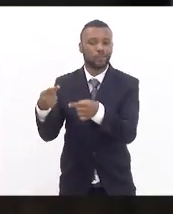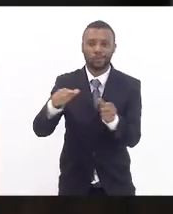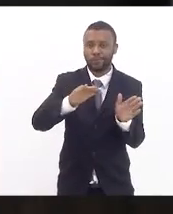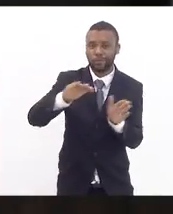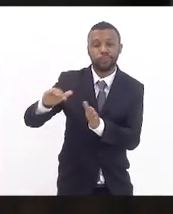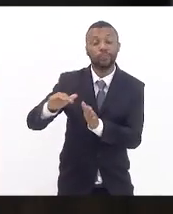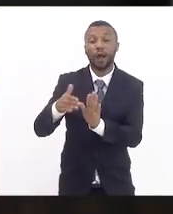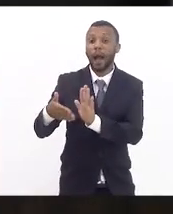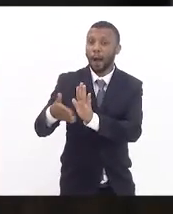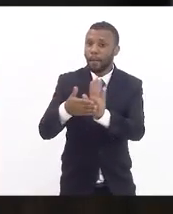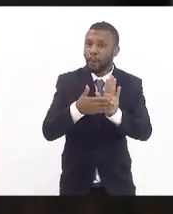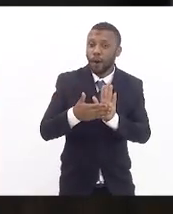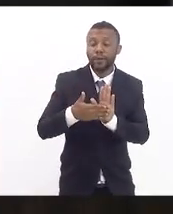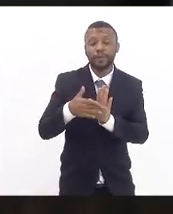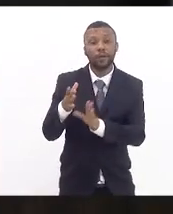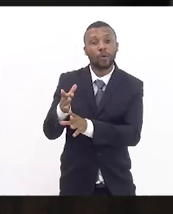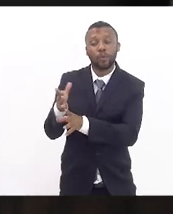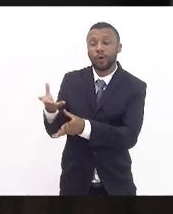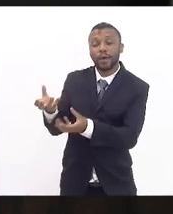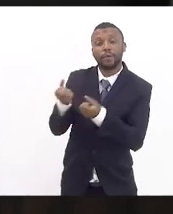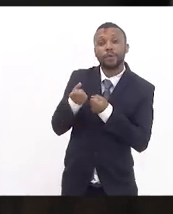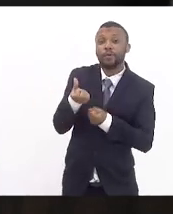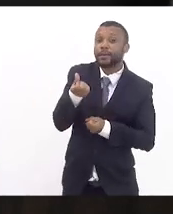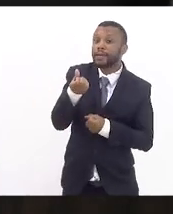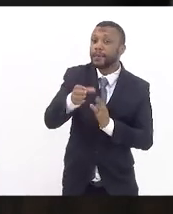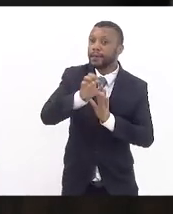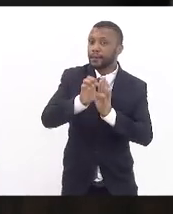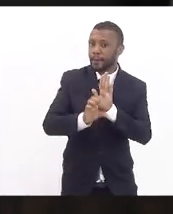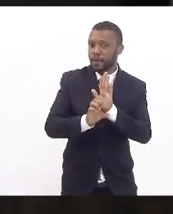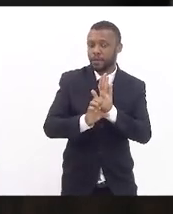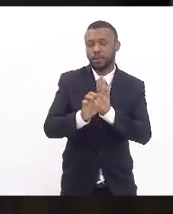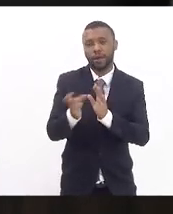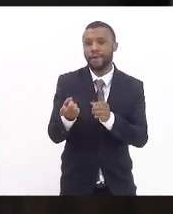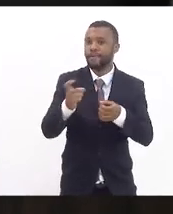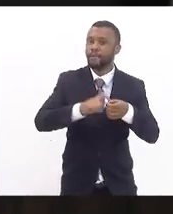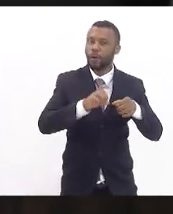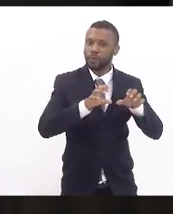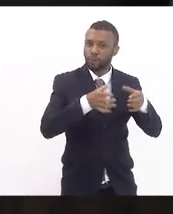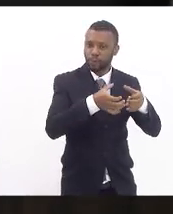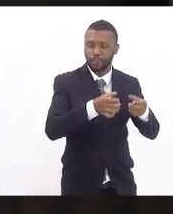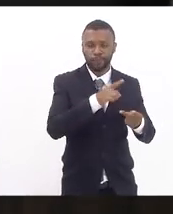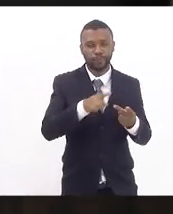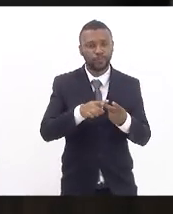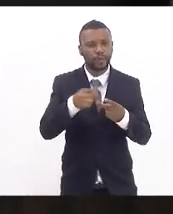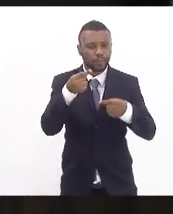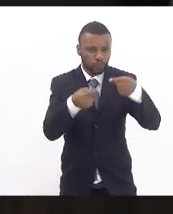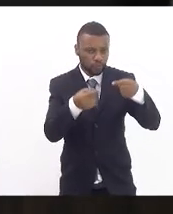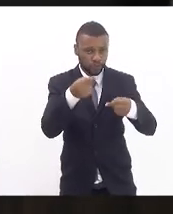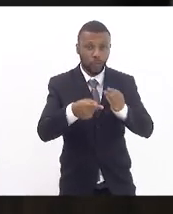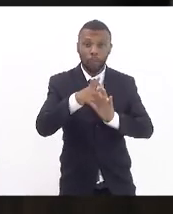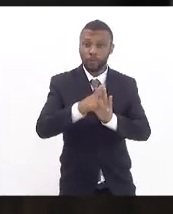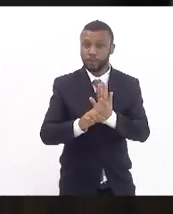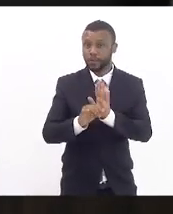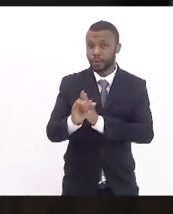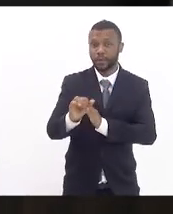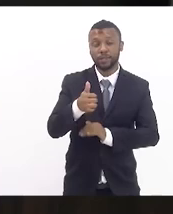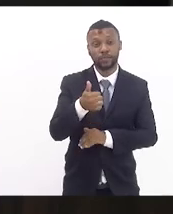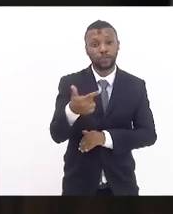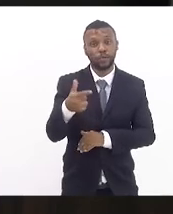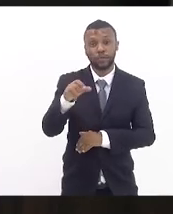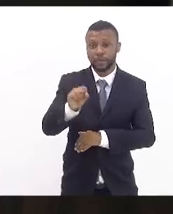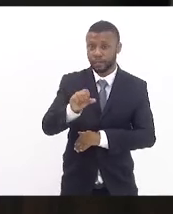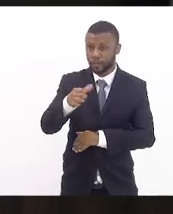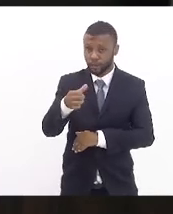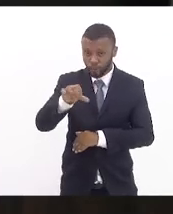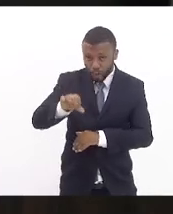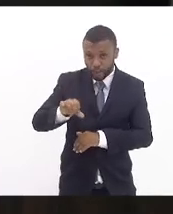Presente proposta recebeu 6 emendas e retorna às comissões. Segunda discussão, redação do vencido, projeto de lei 1289-A